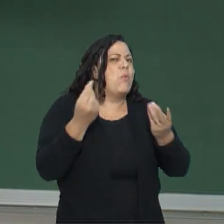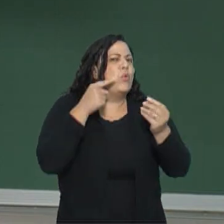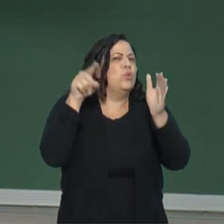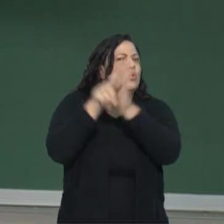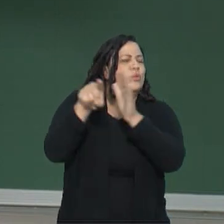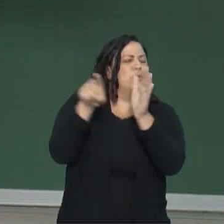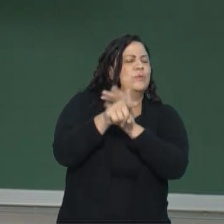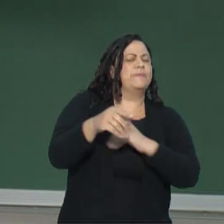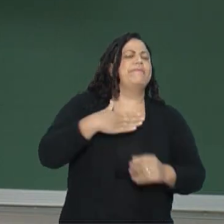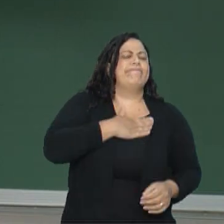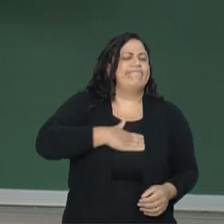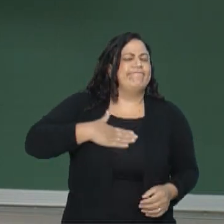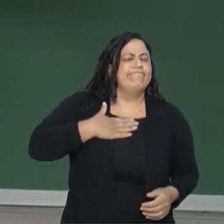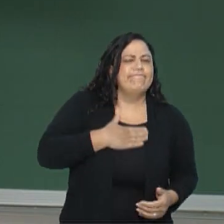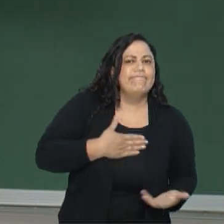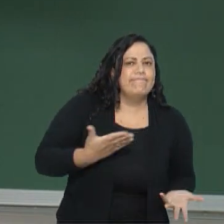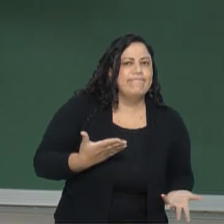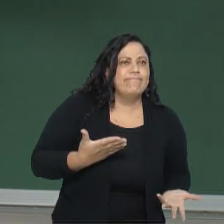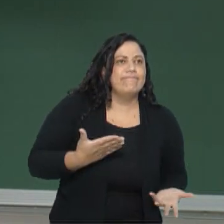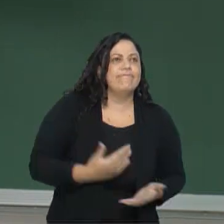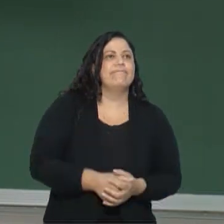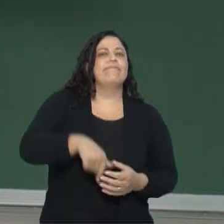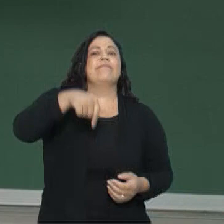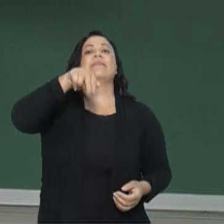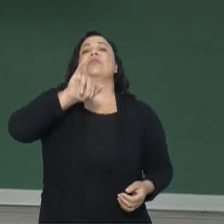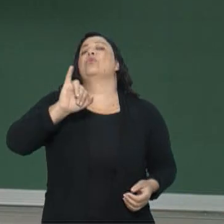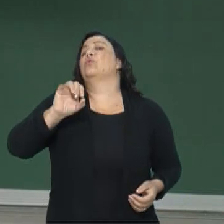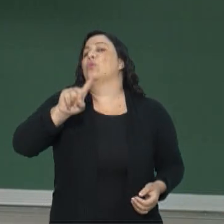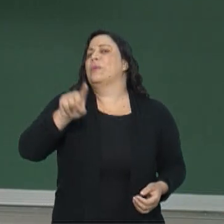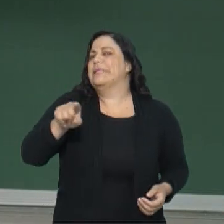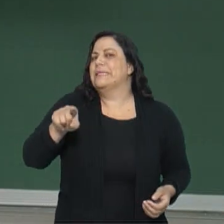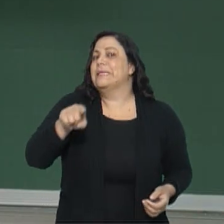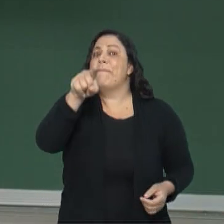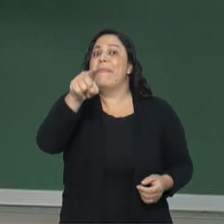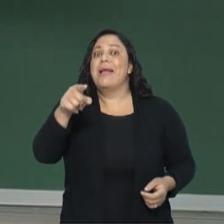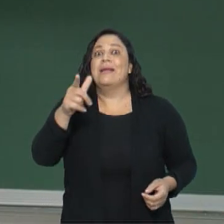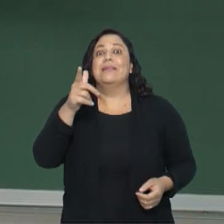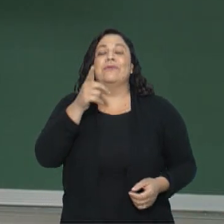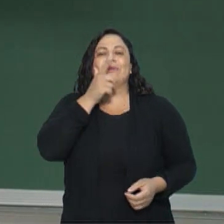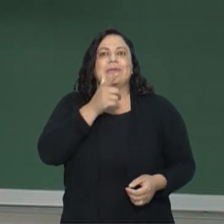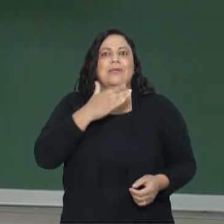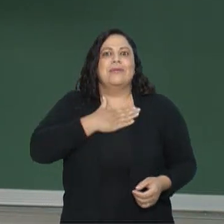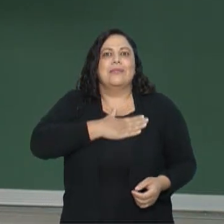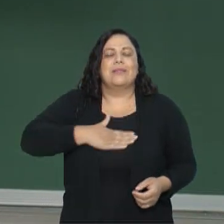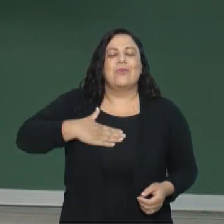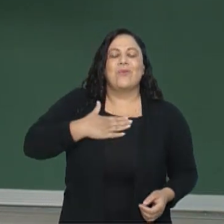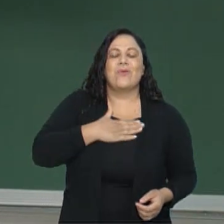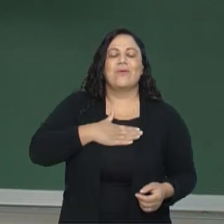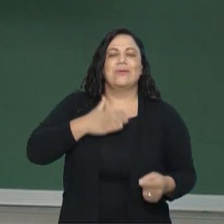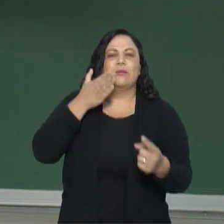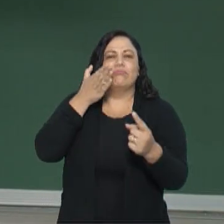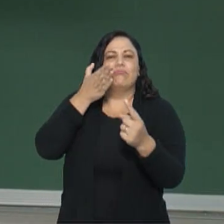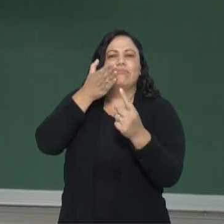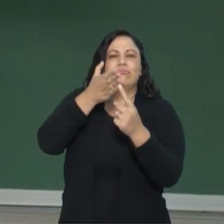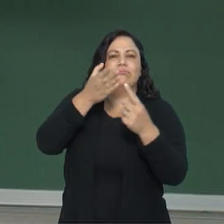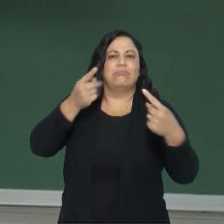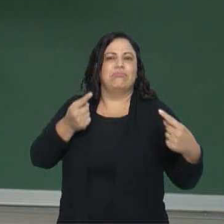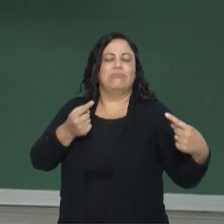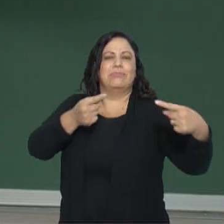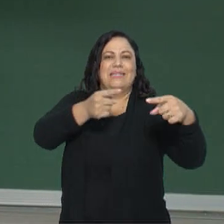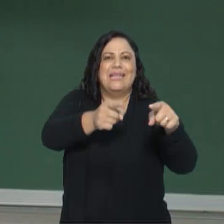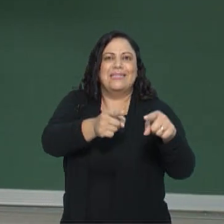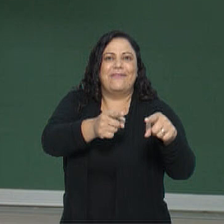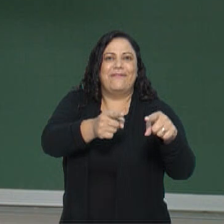Ótimo. Só que eu descobri que vocês também gostaram de um desafio que eu passei numa aula anterior sobre o sistema